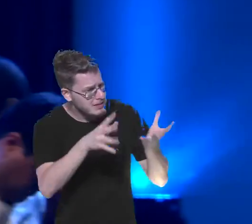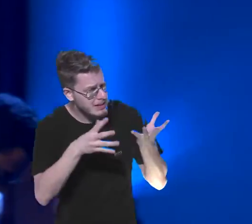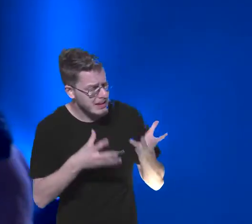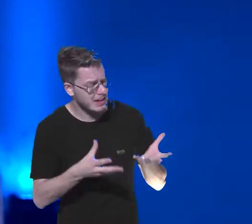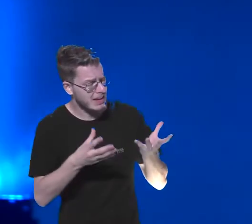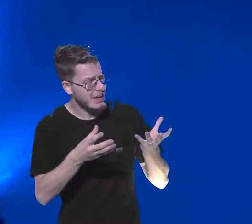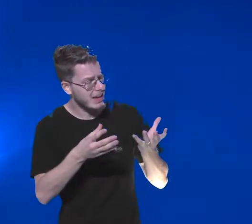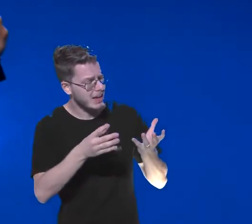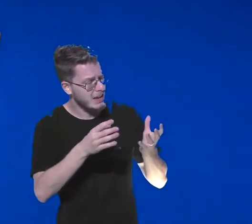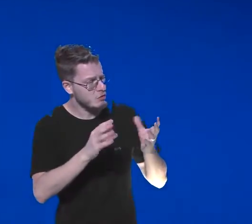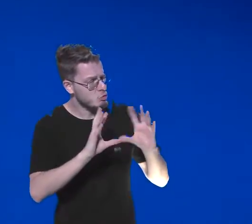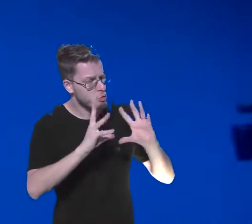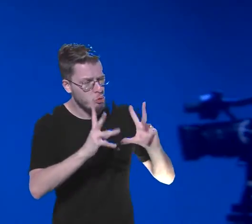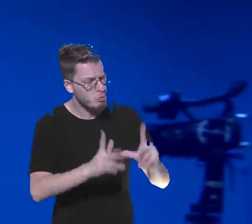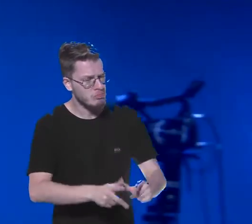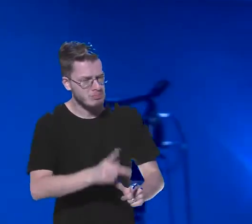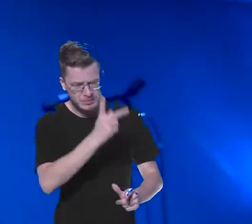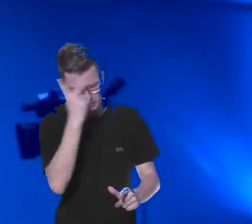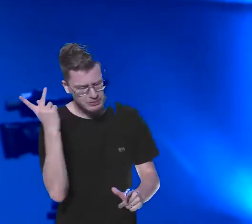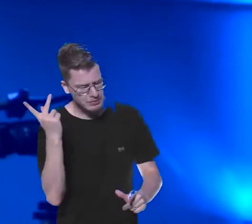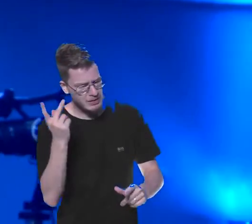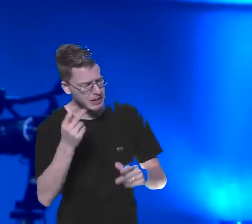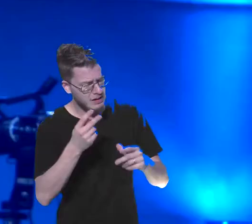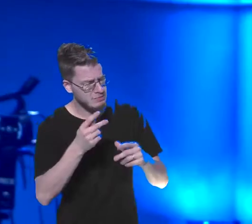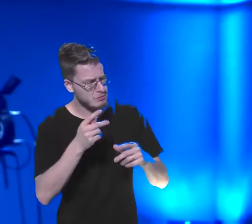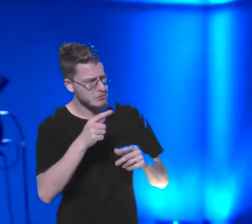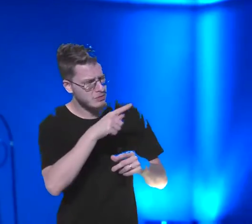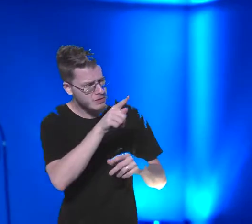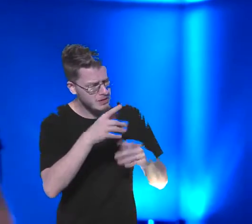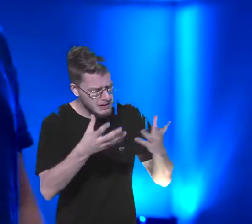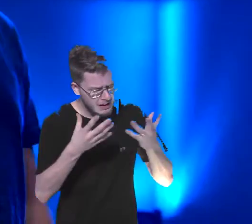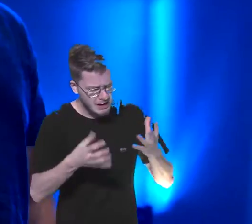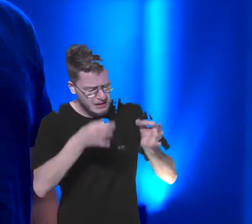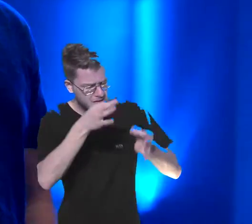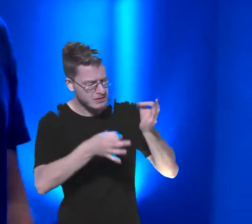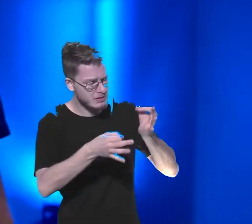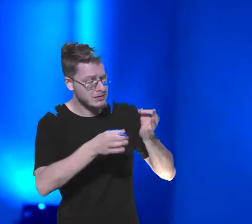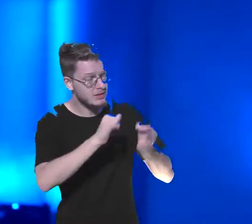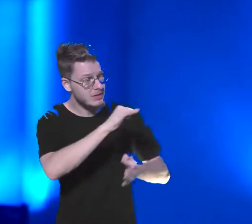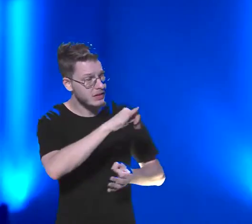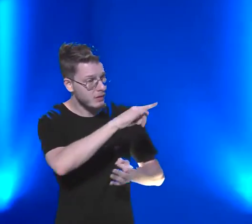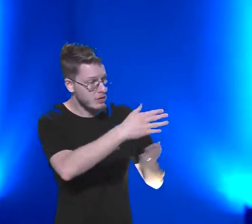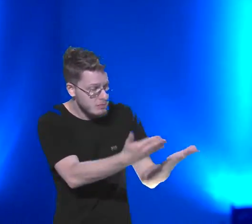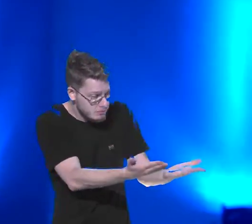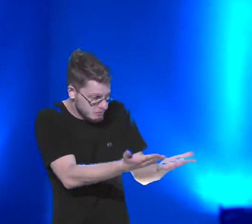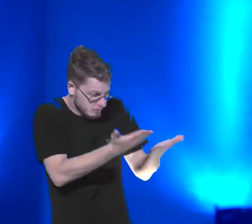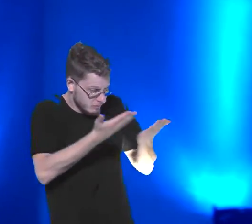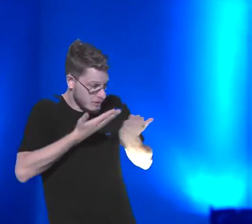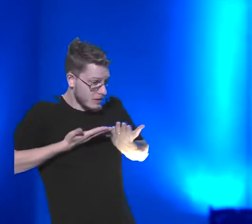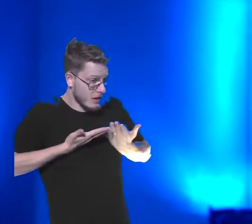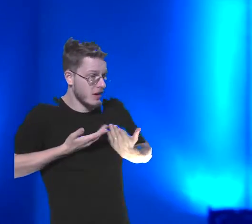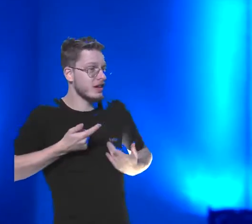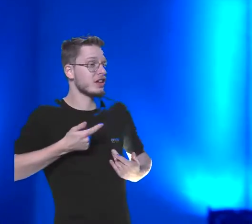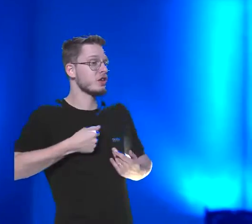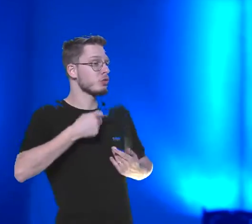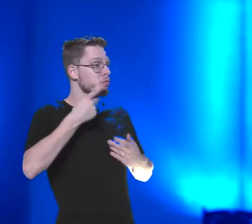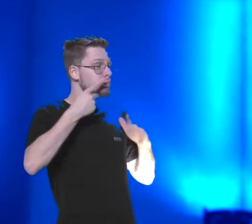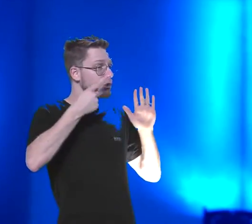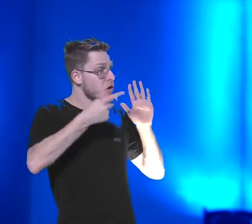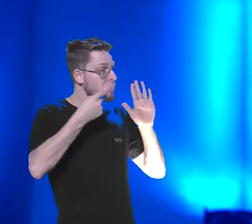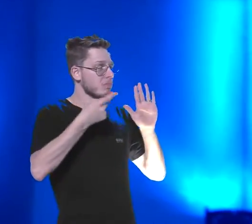pessoas, todas as causas, se você me entregar, eu prometo que eu vou julgar melhor do que